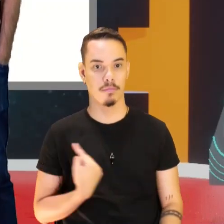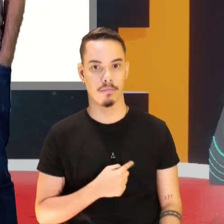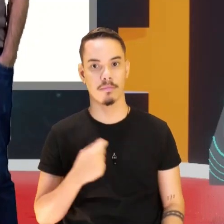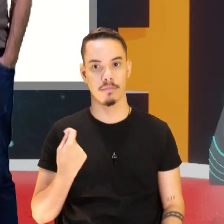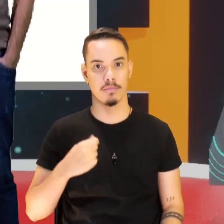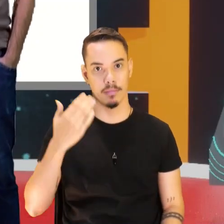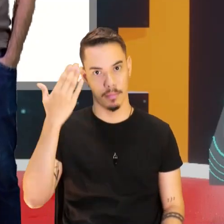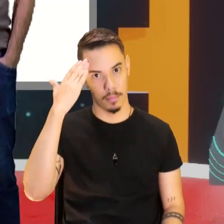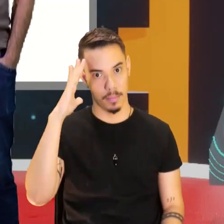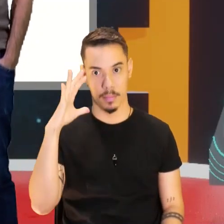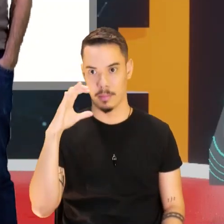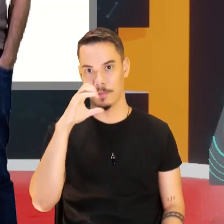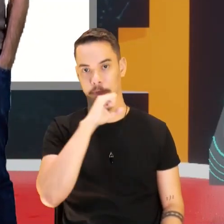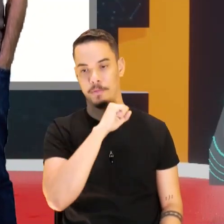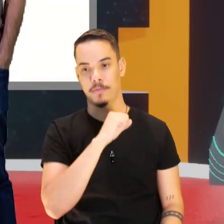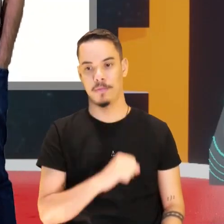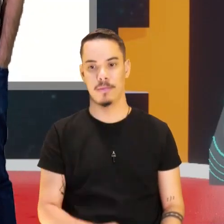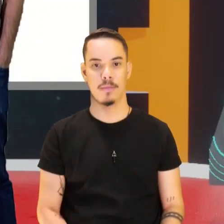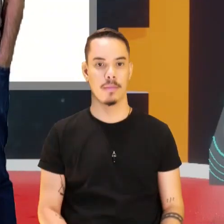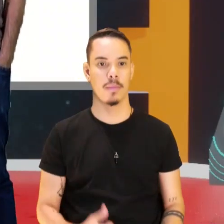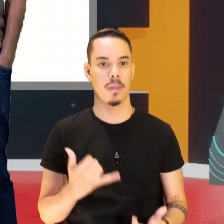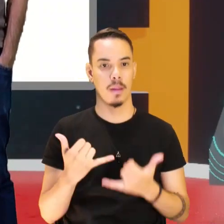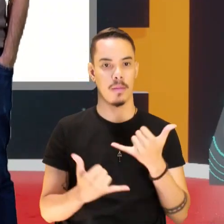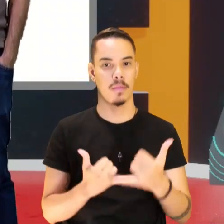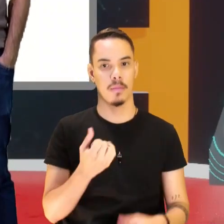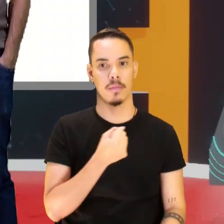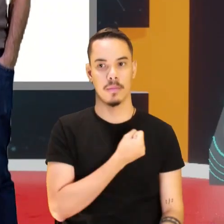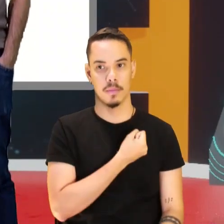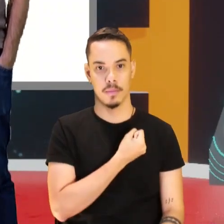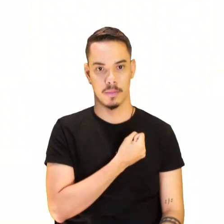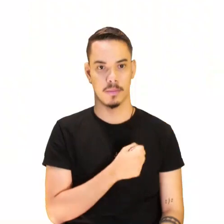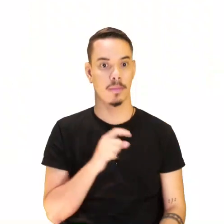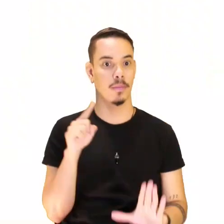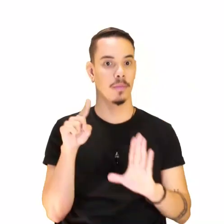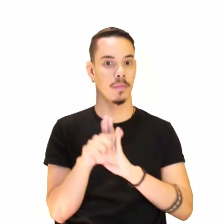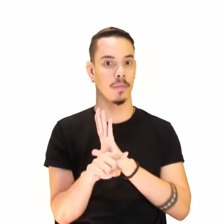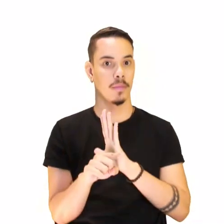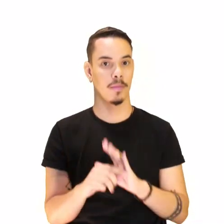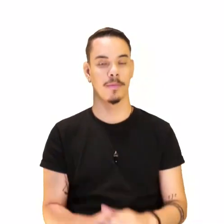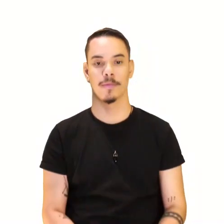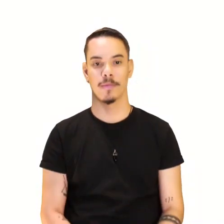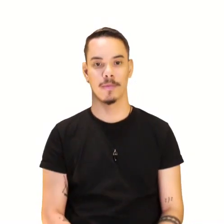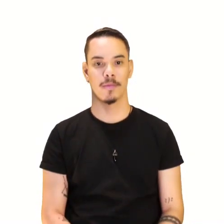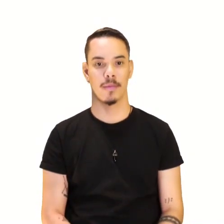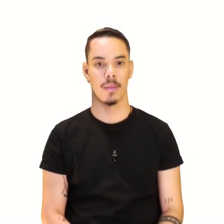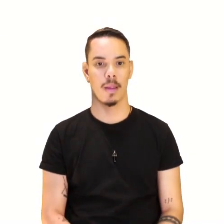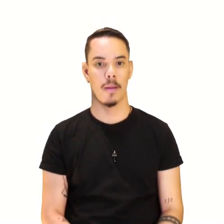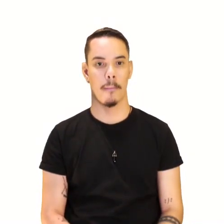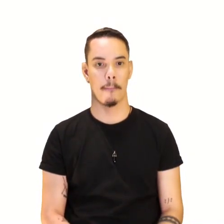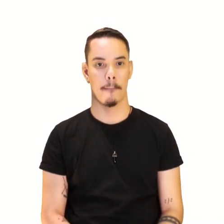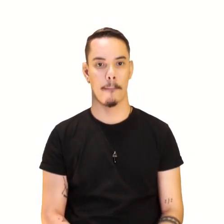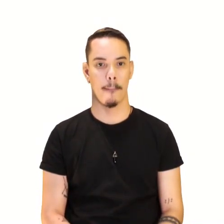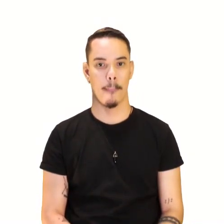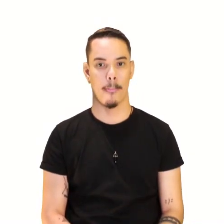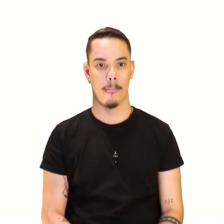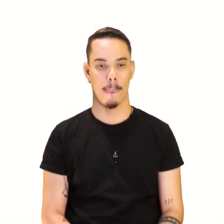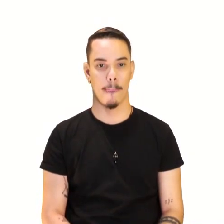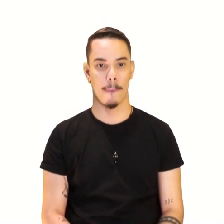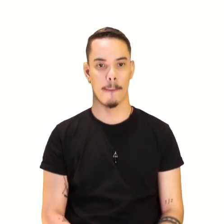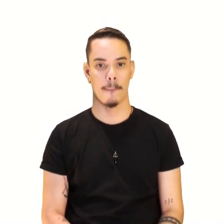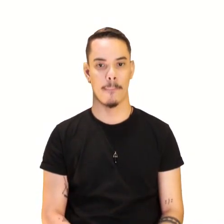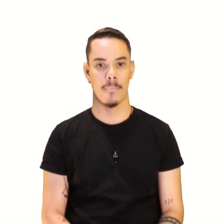aqui na mente mesmo tá bom brincando com os números vamos lá qual é a perguntinha da aula de hoje lá vem desafio